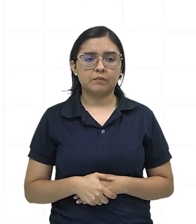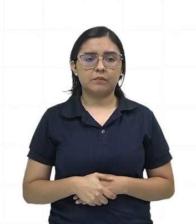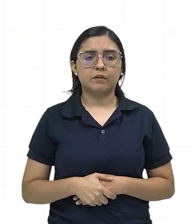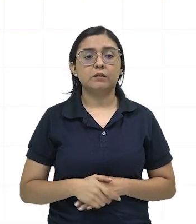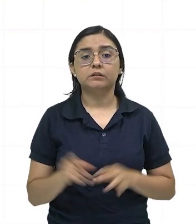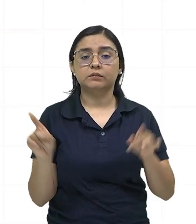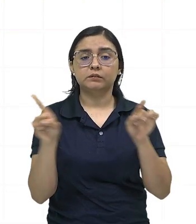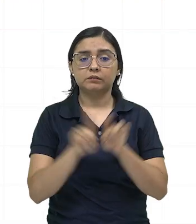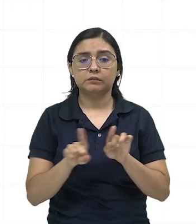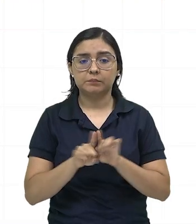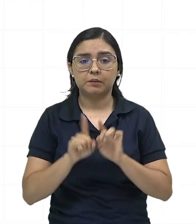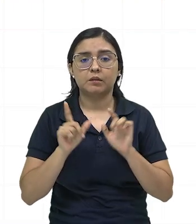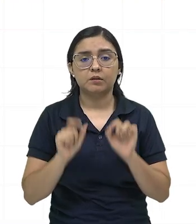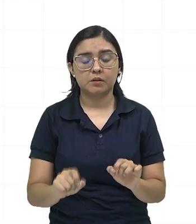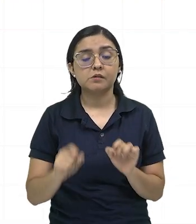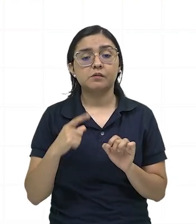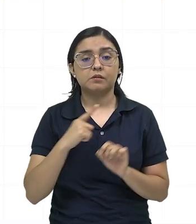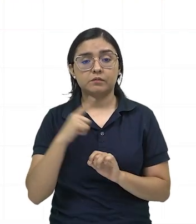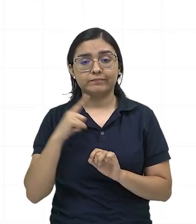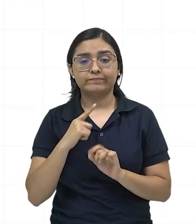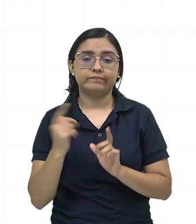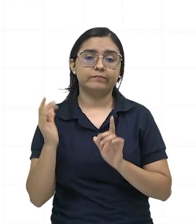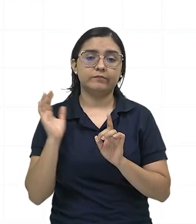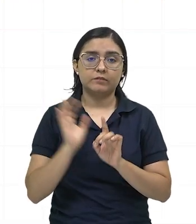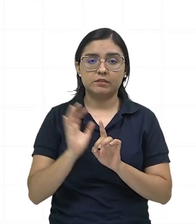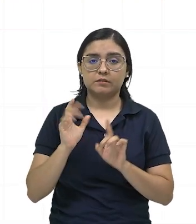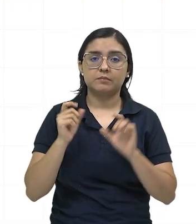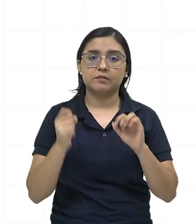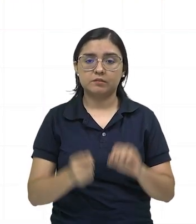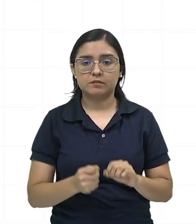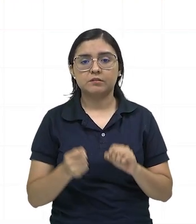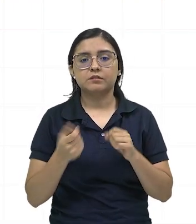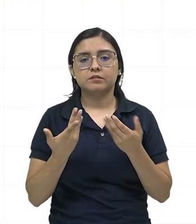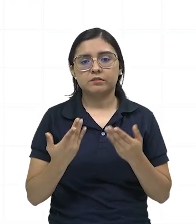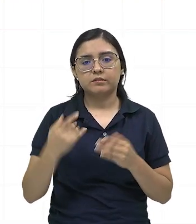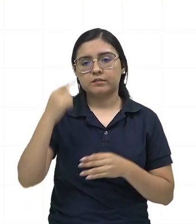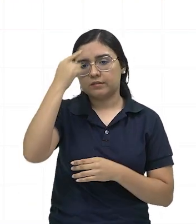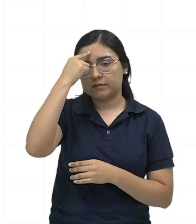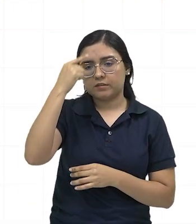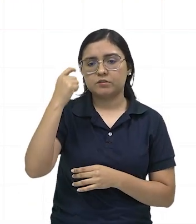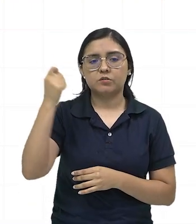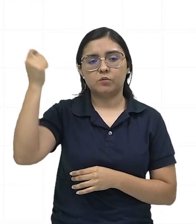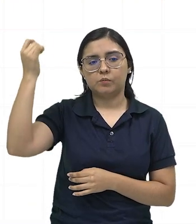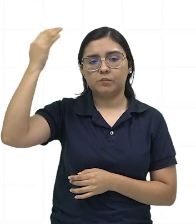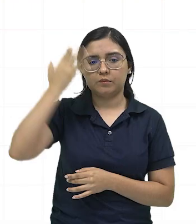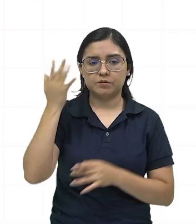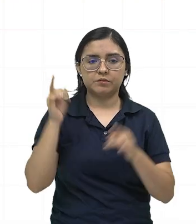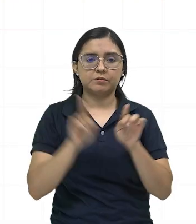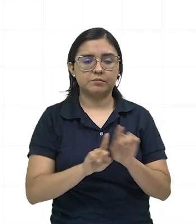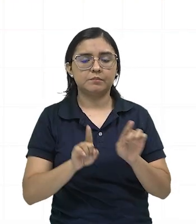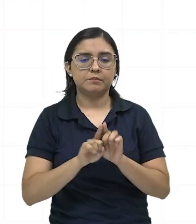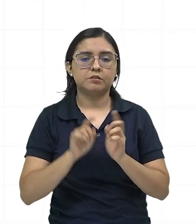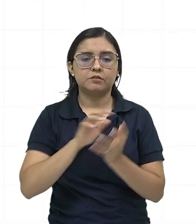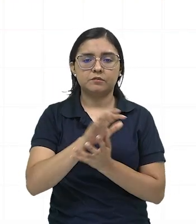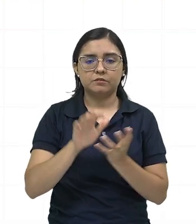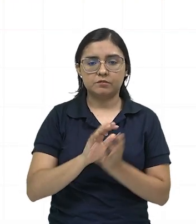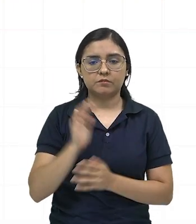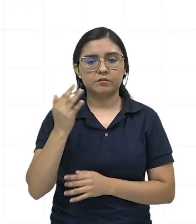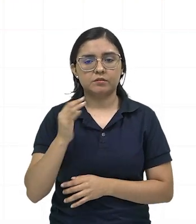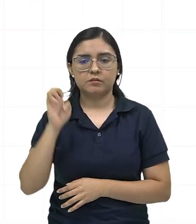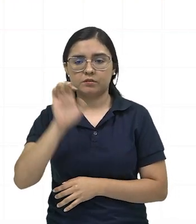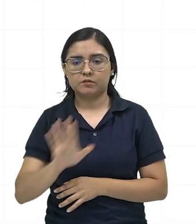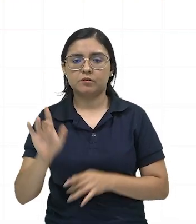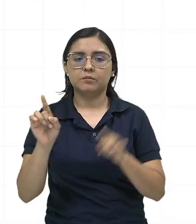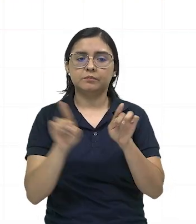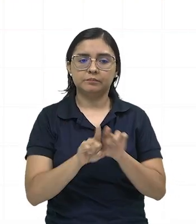texto. Influenciados pelas ideias iluministas e pelas recentes revoluções ocorridas na Europa e na América do